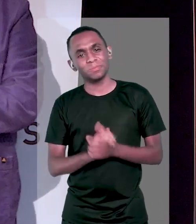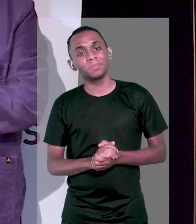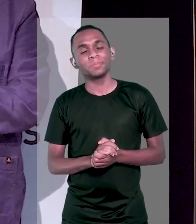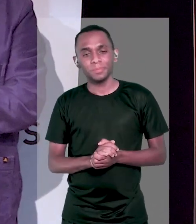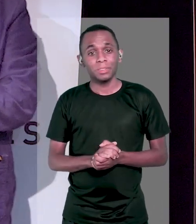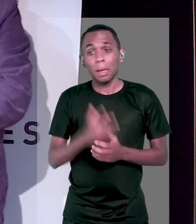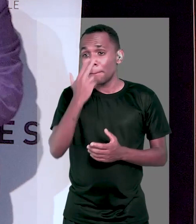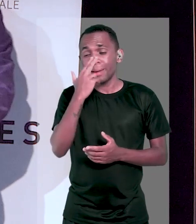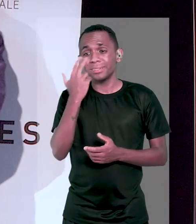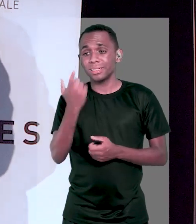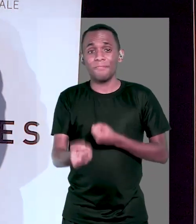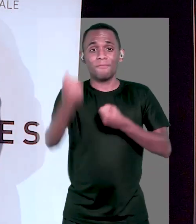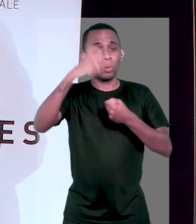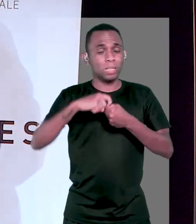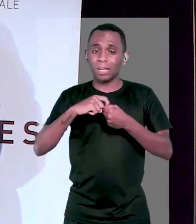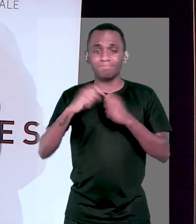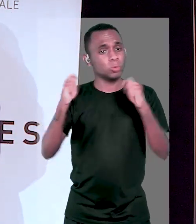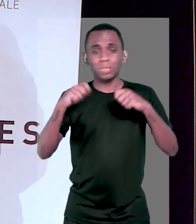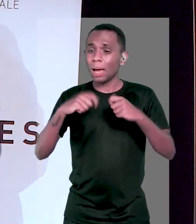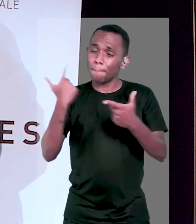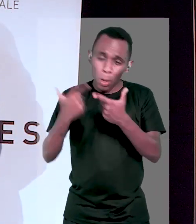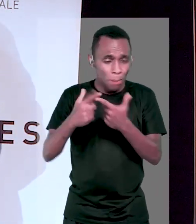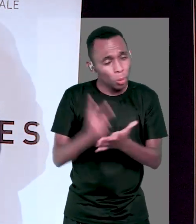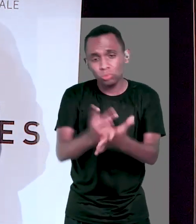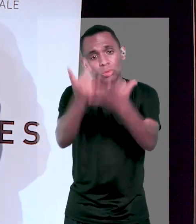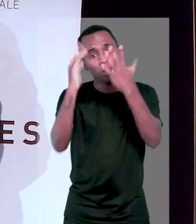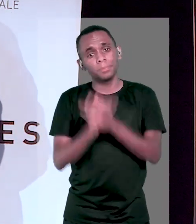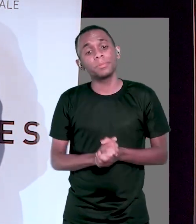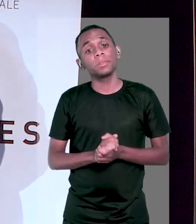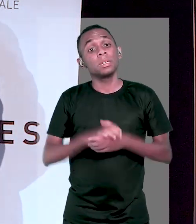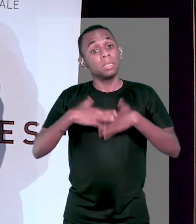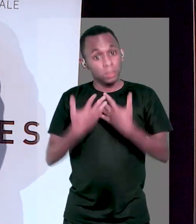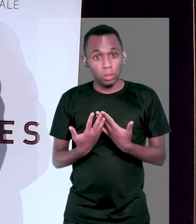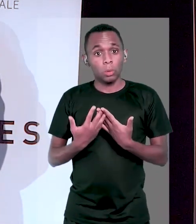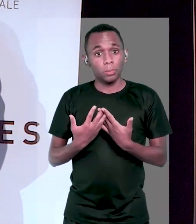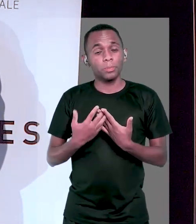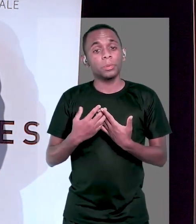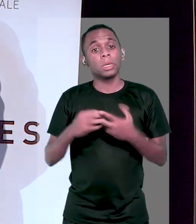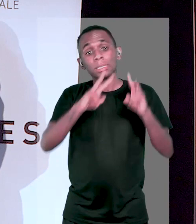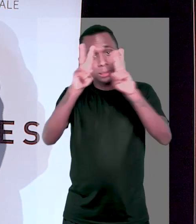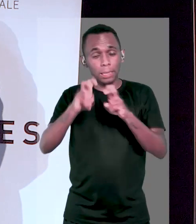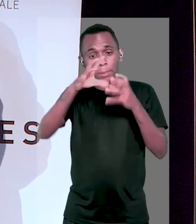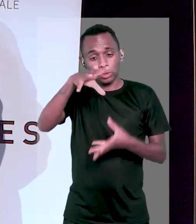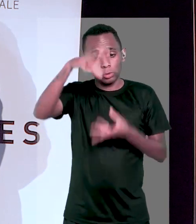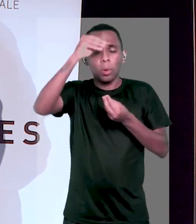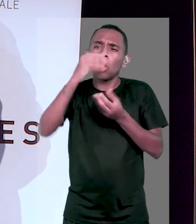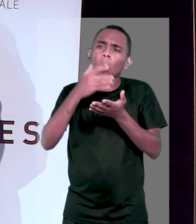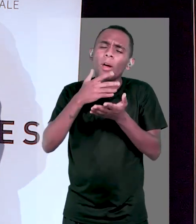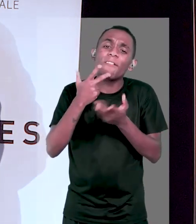A gente falou disso nas entrevistas e tudo. Corpo, quer dizer, o sem corpo,